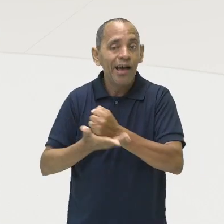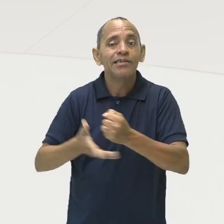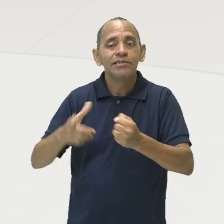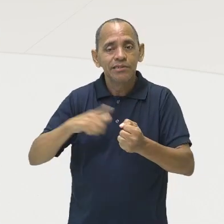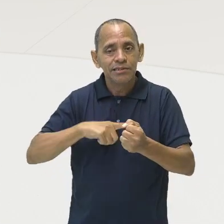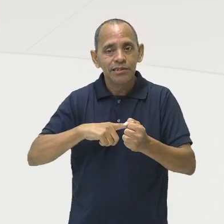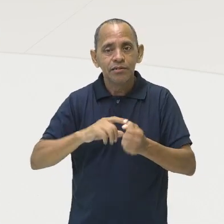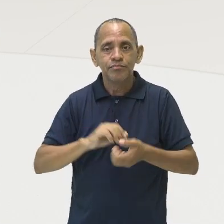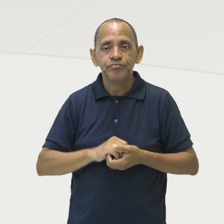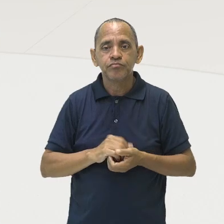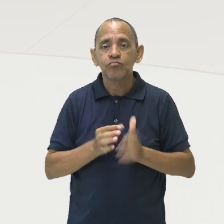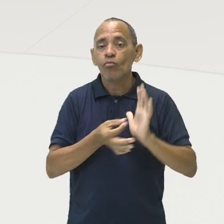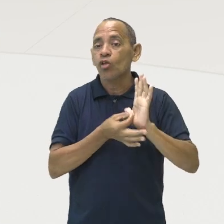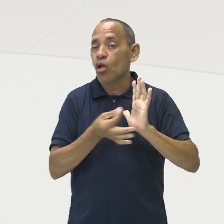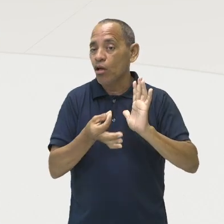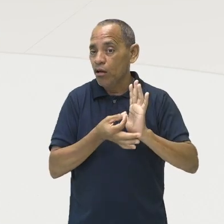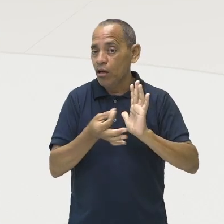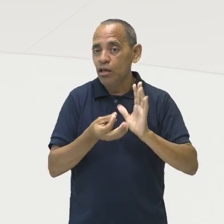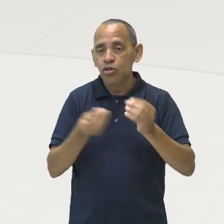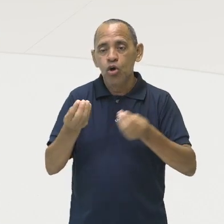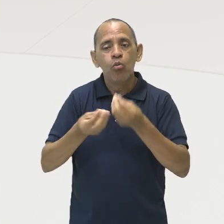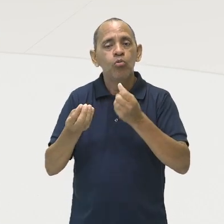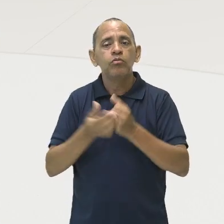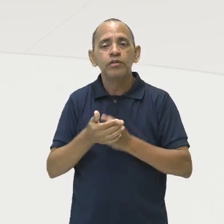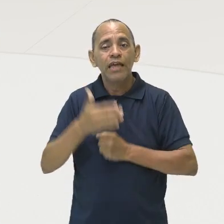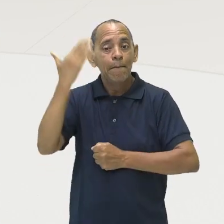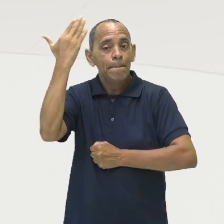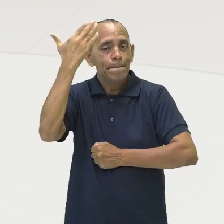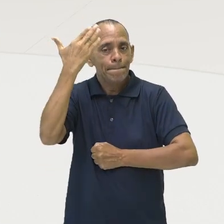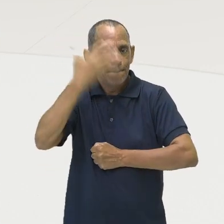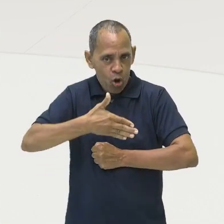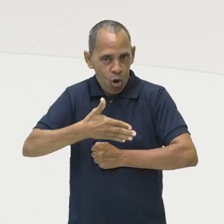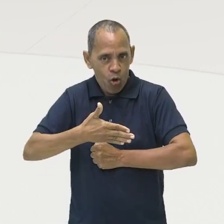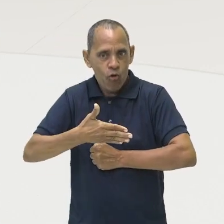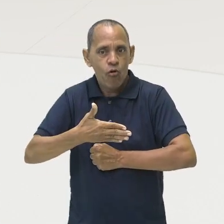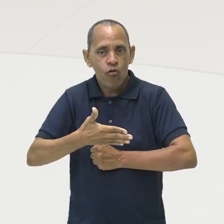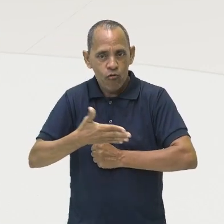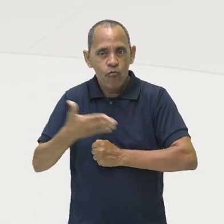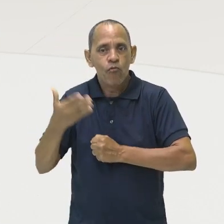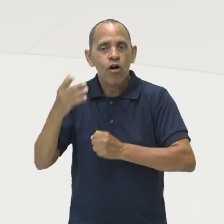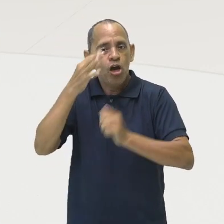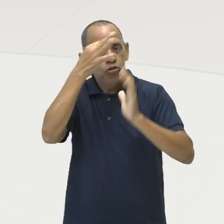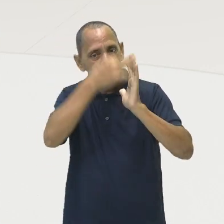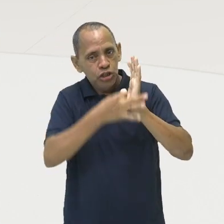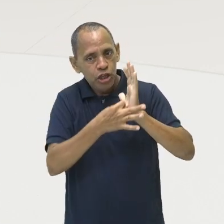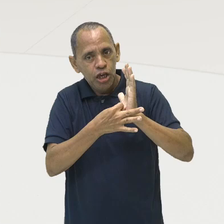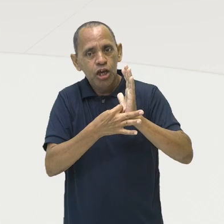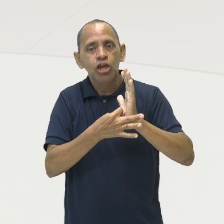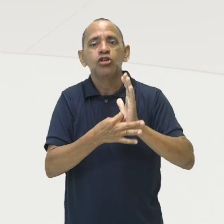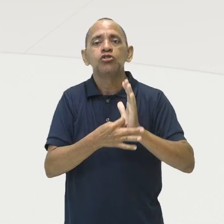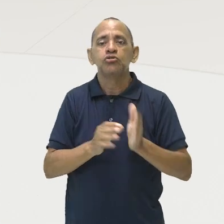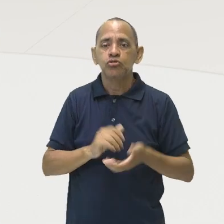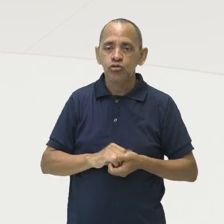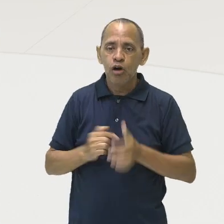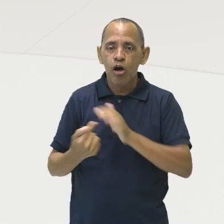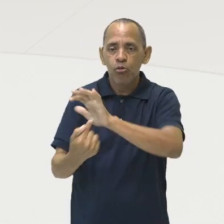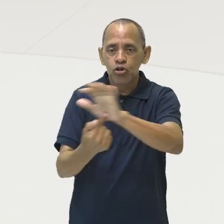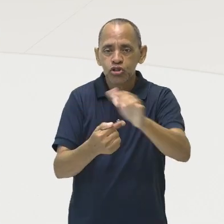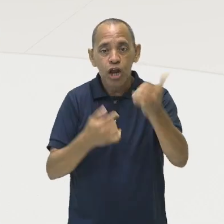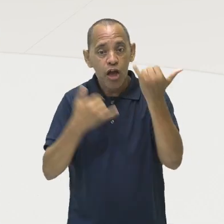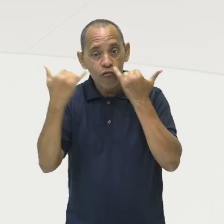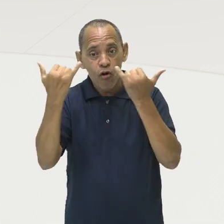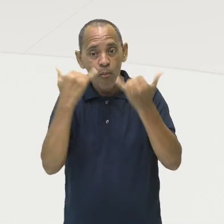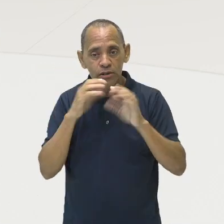o quê? É a sustentação do meu texto, né? Ele que vai me dar ali toda a base, toda a estrutura